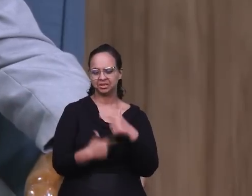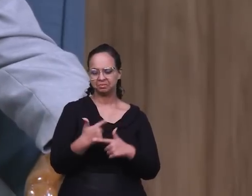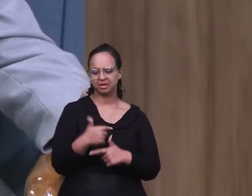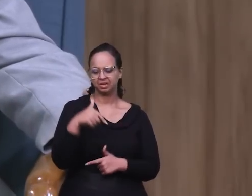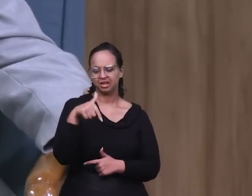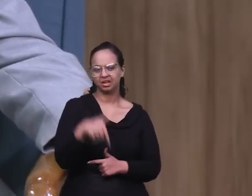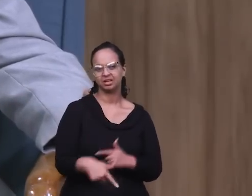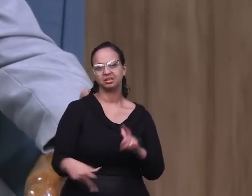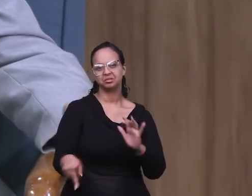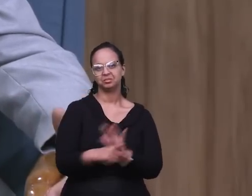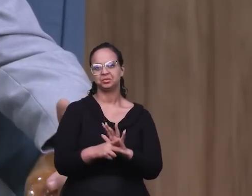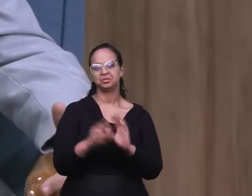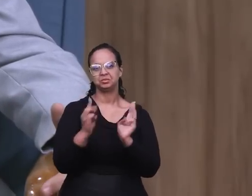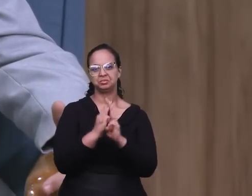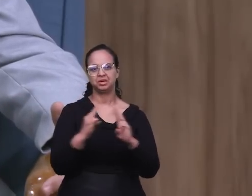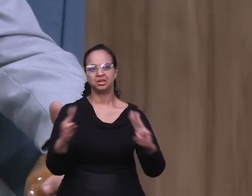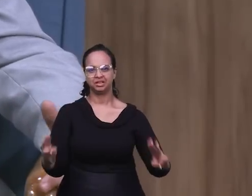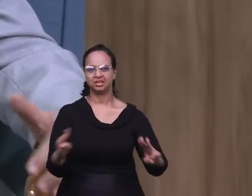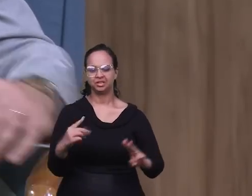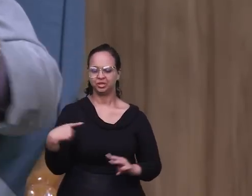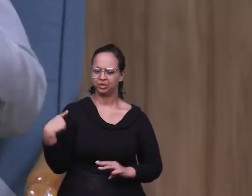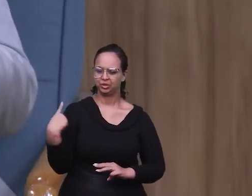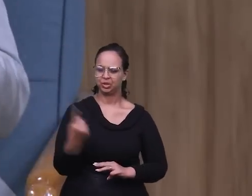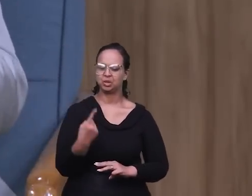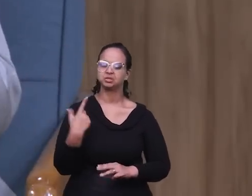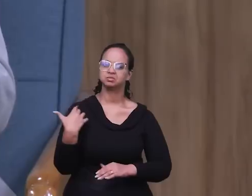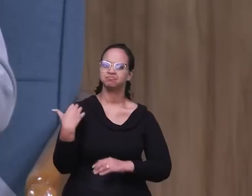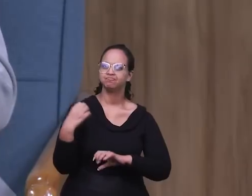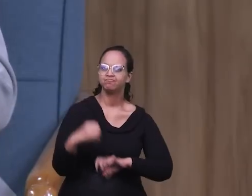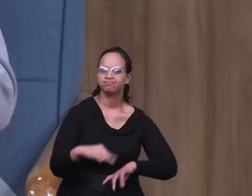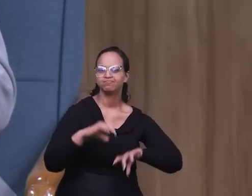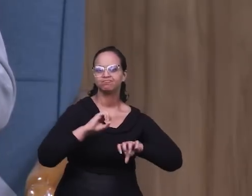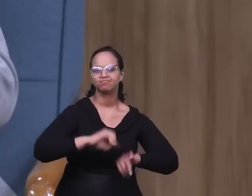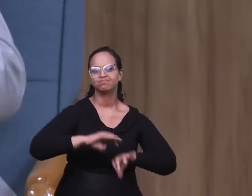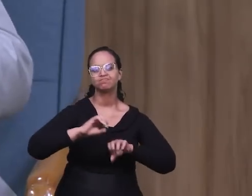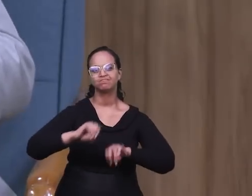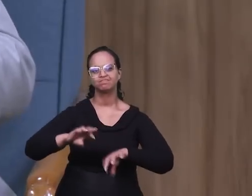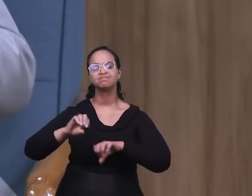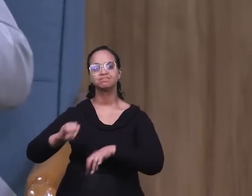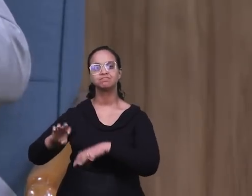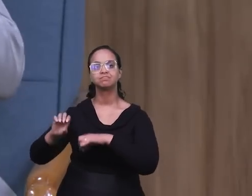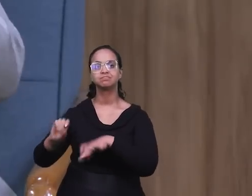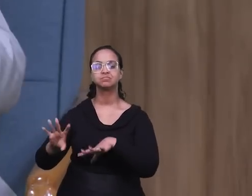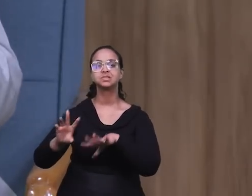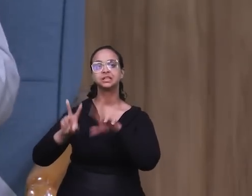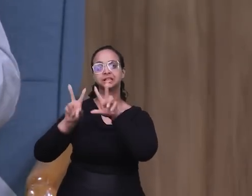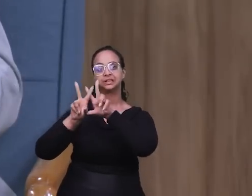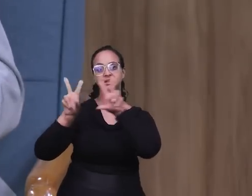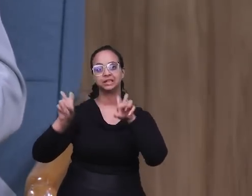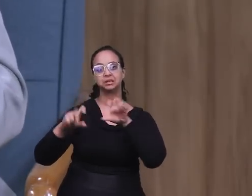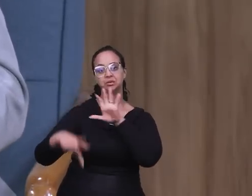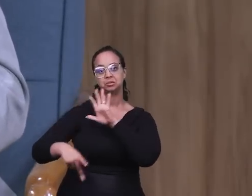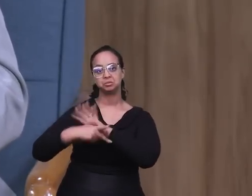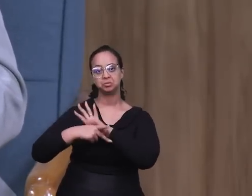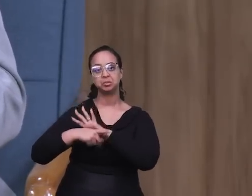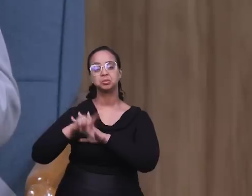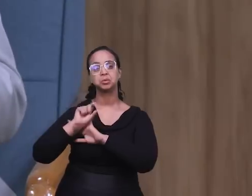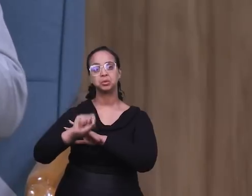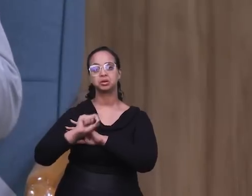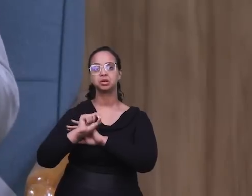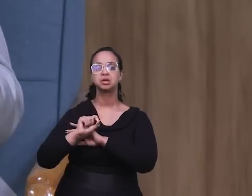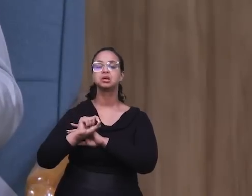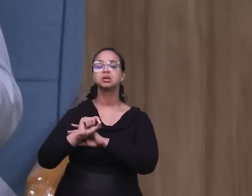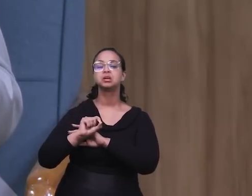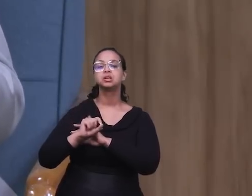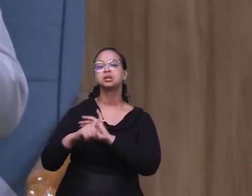aqui na Igreja Cristã Maranata, de nós repercutirmos os temas, aquilo que é tratado na Escola Bíblica Dominical ao